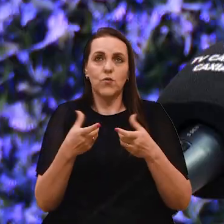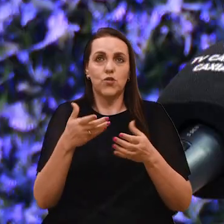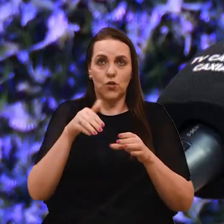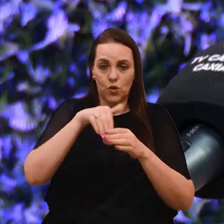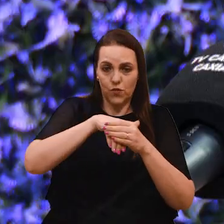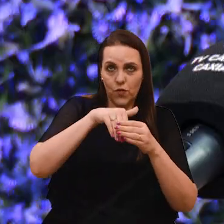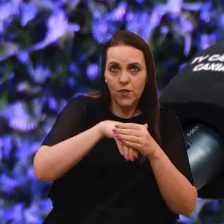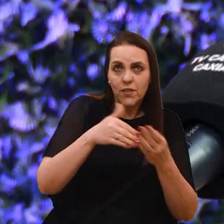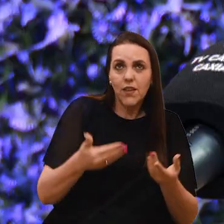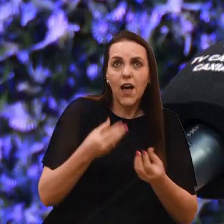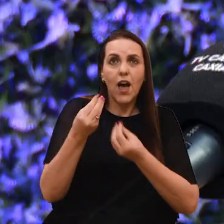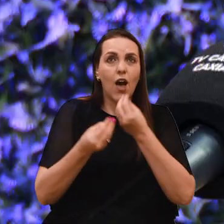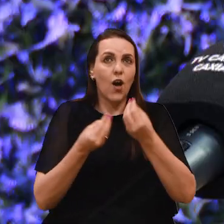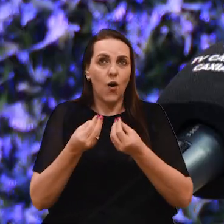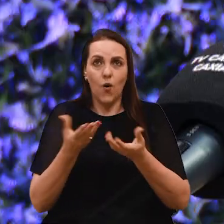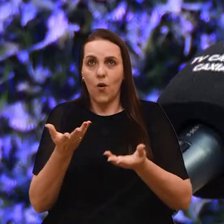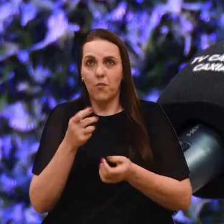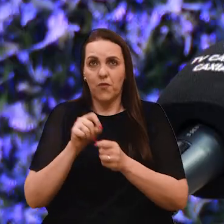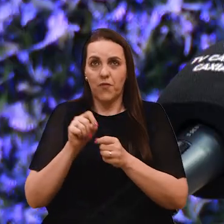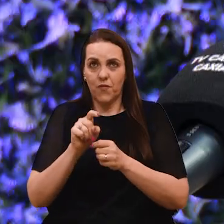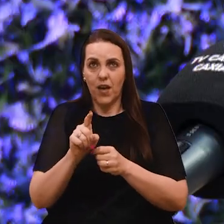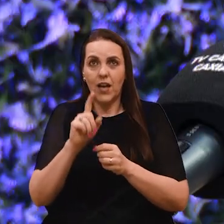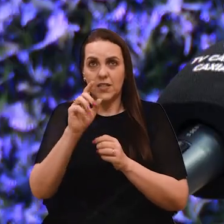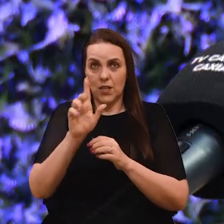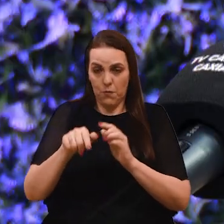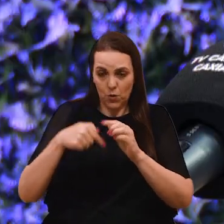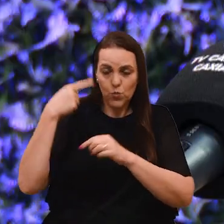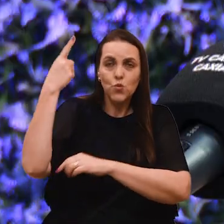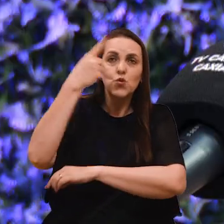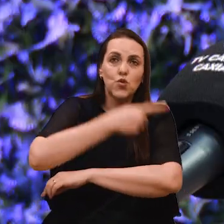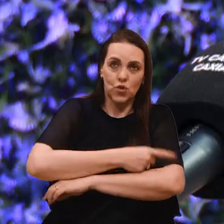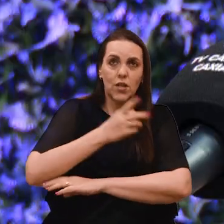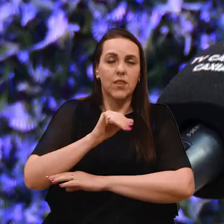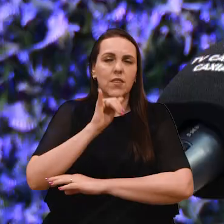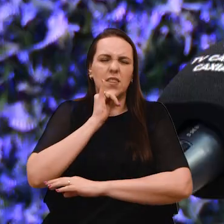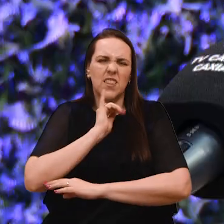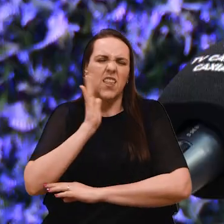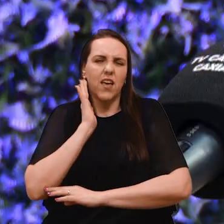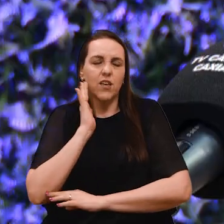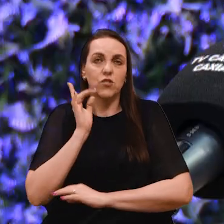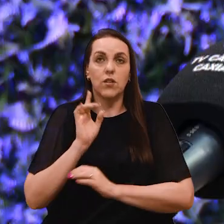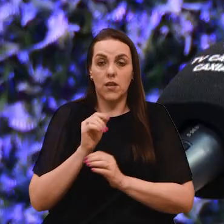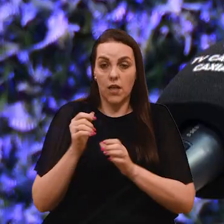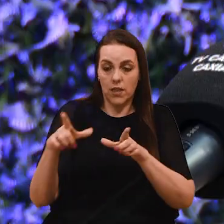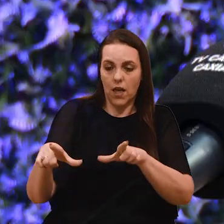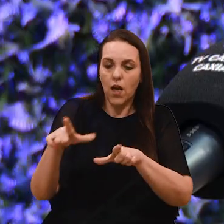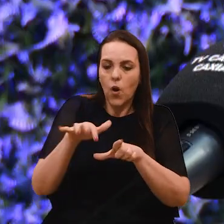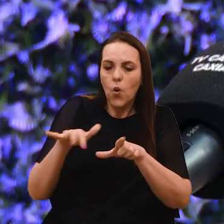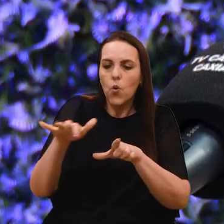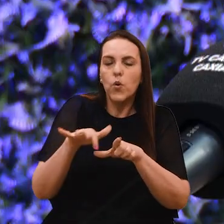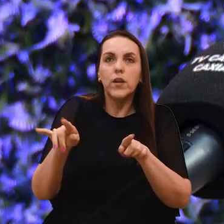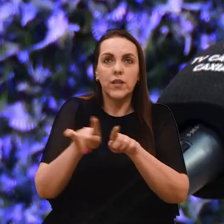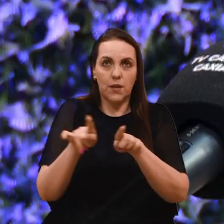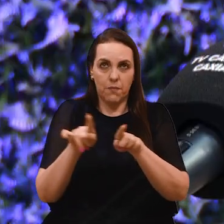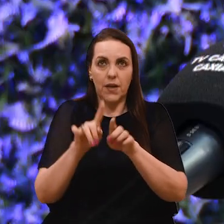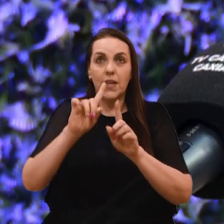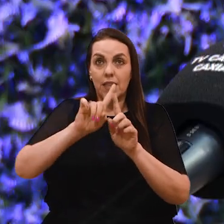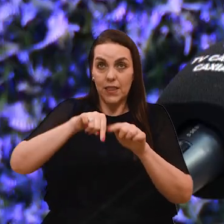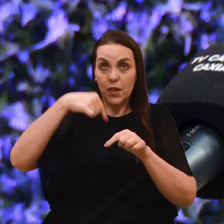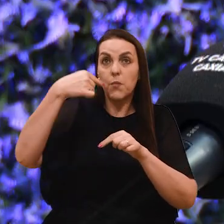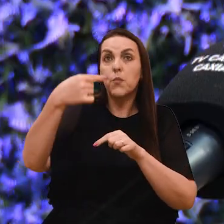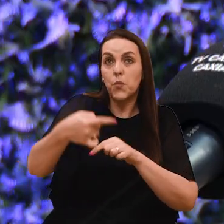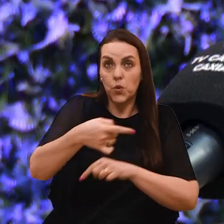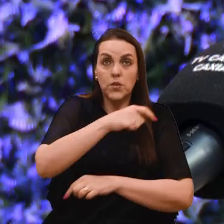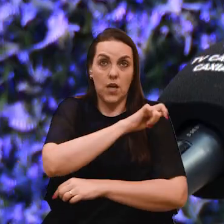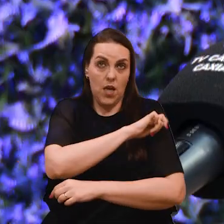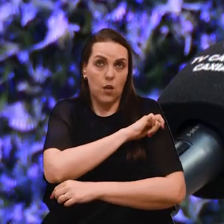enfim. Fizeram uma votação lá no dia simulada, e foi através dessa urna também que depois os estudantes...